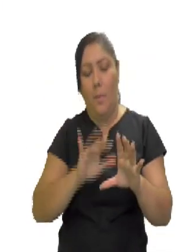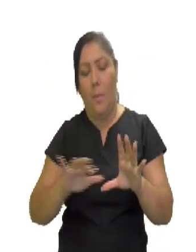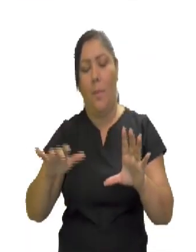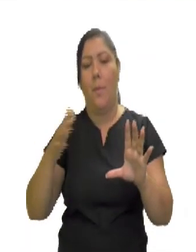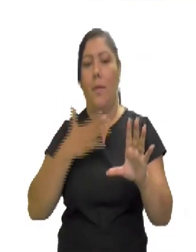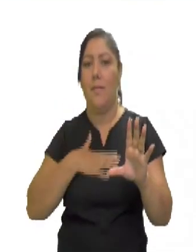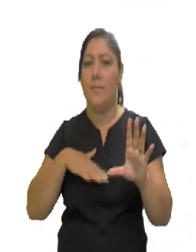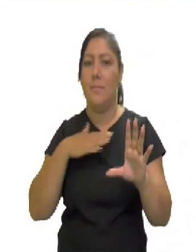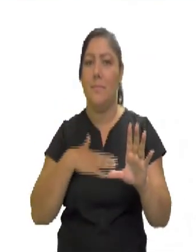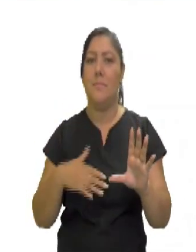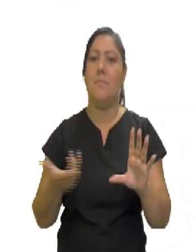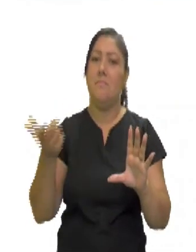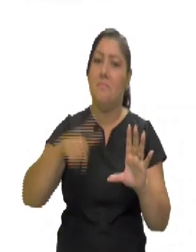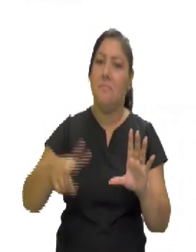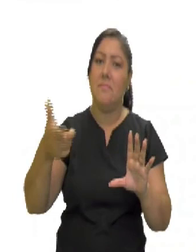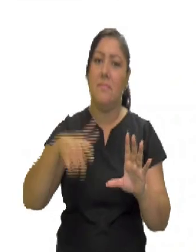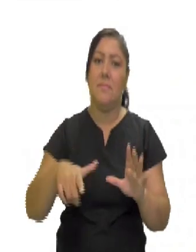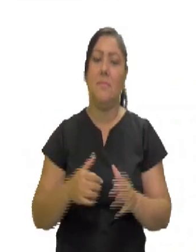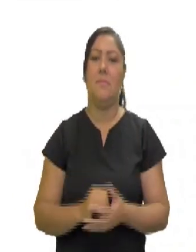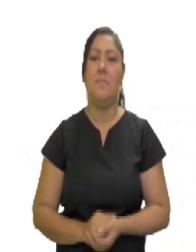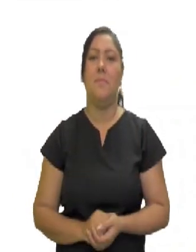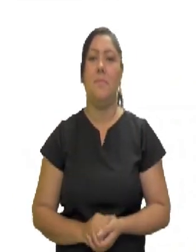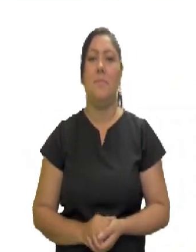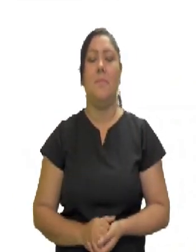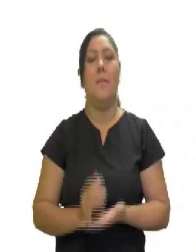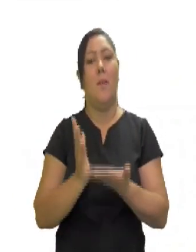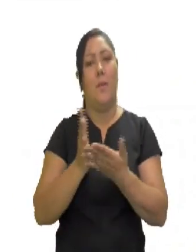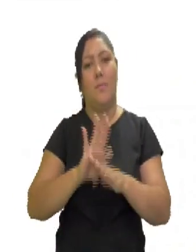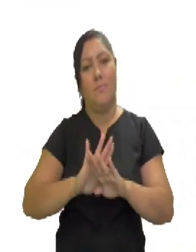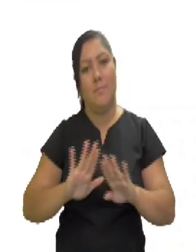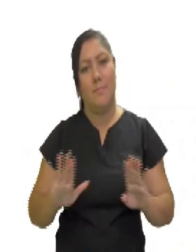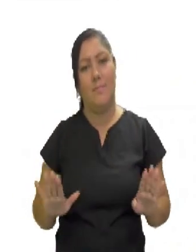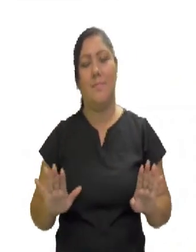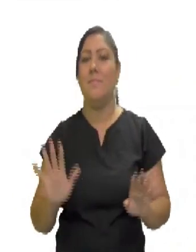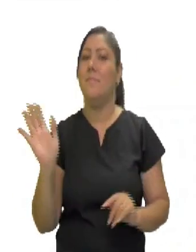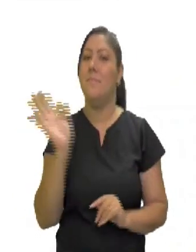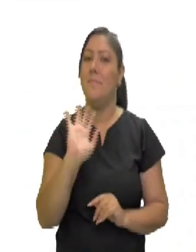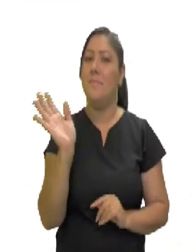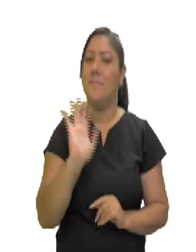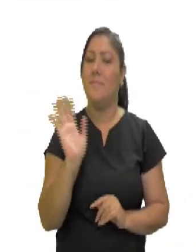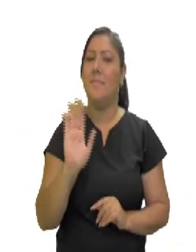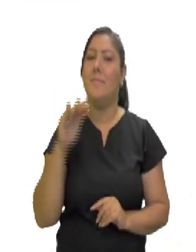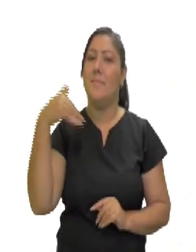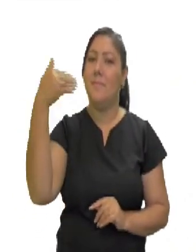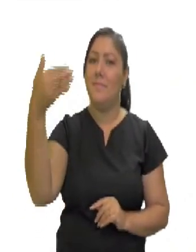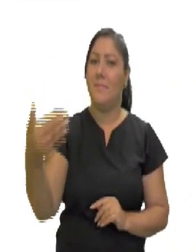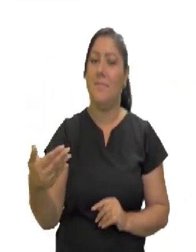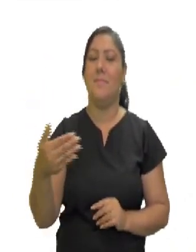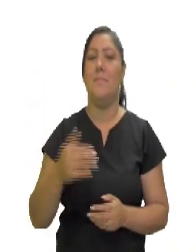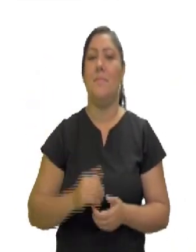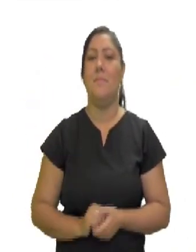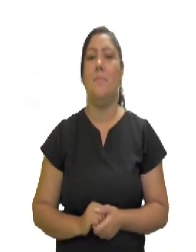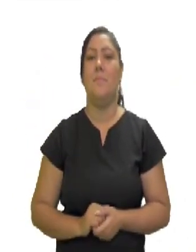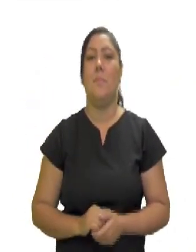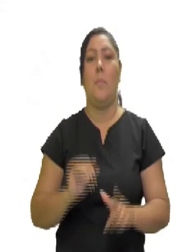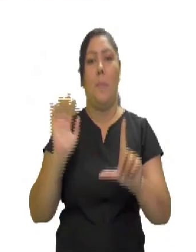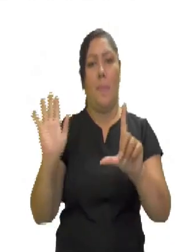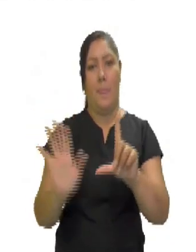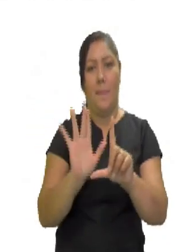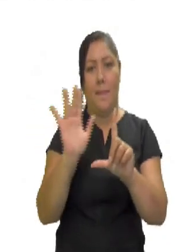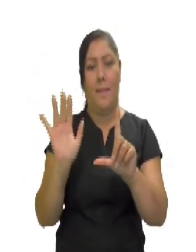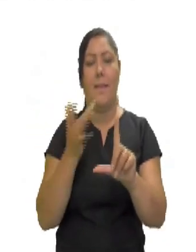achar necessário. Por hoje é só. Até a próxima aula. E para acessar